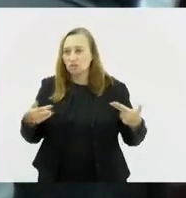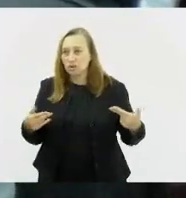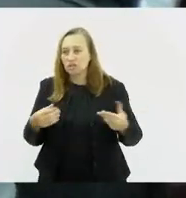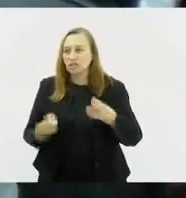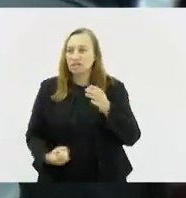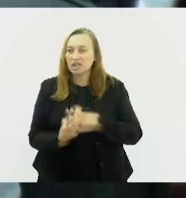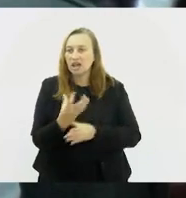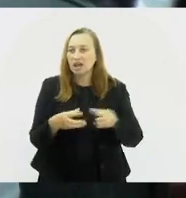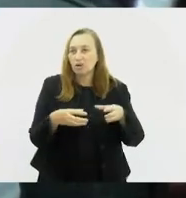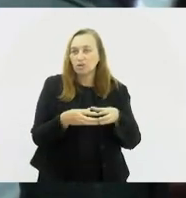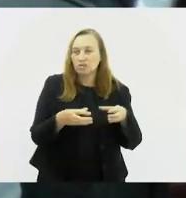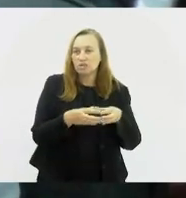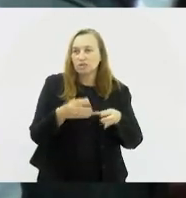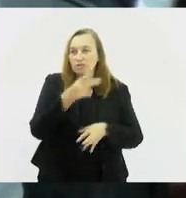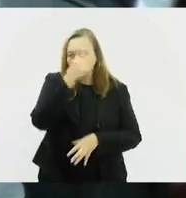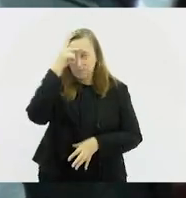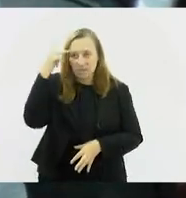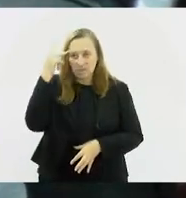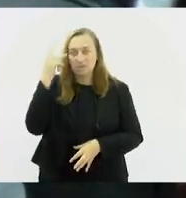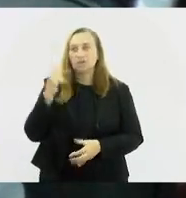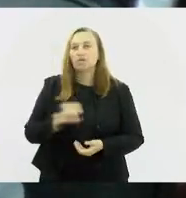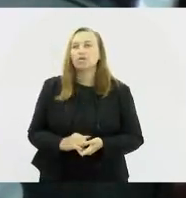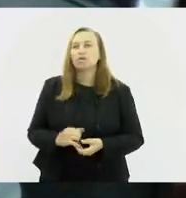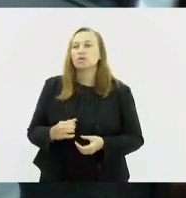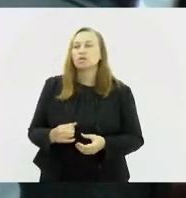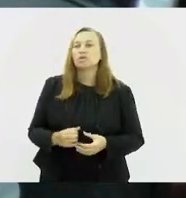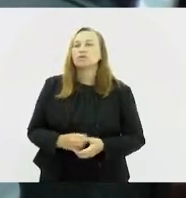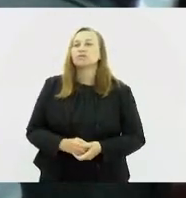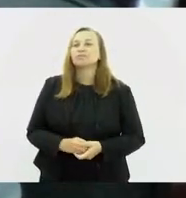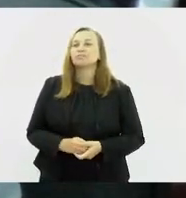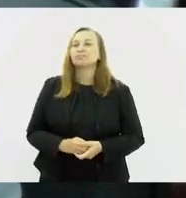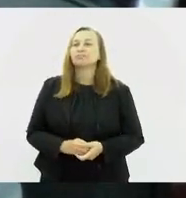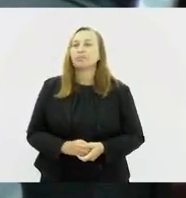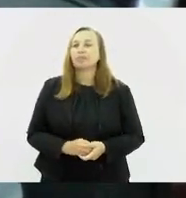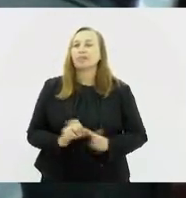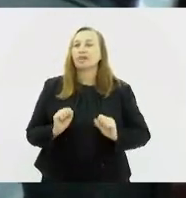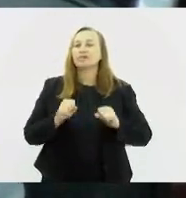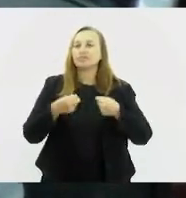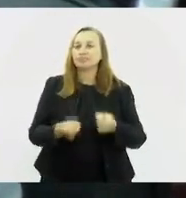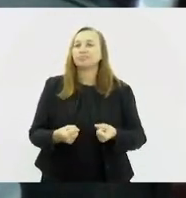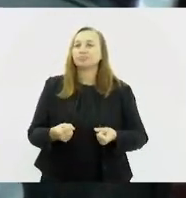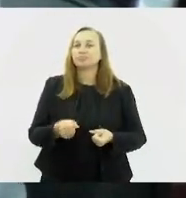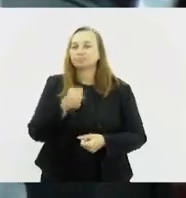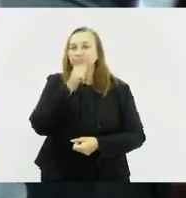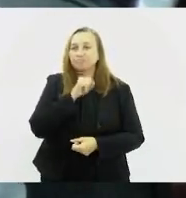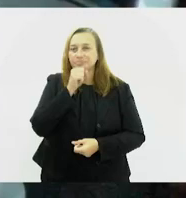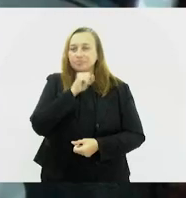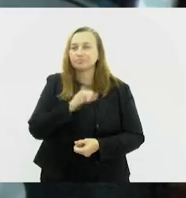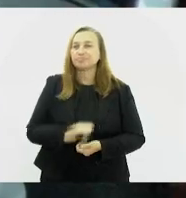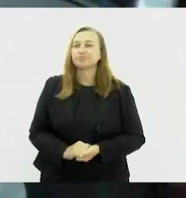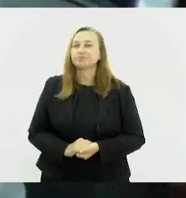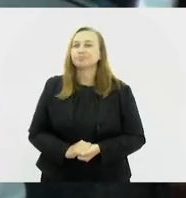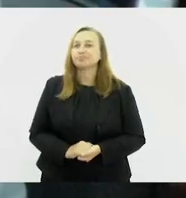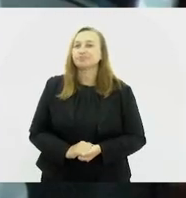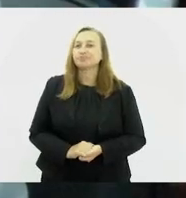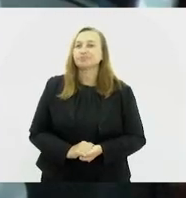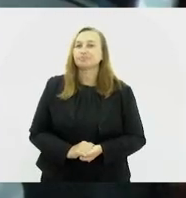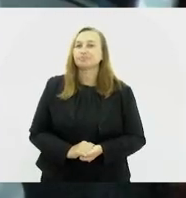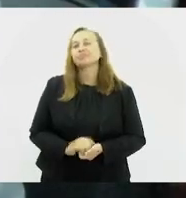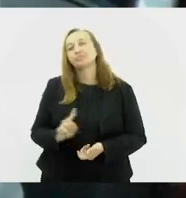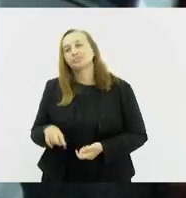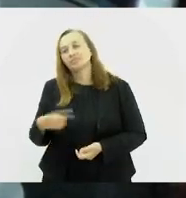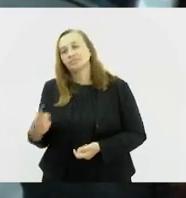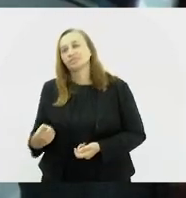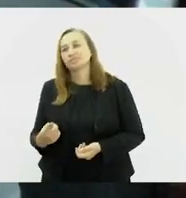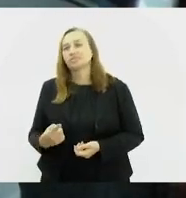de pessoa, né, ser autor do projeto que criou a Comissão de Defesa da Pessoa Idosa, e logo em seguida